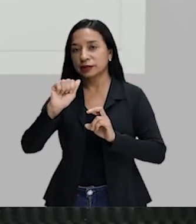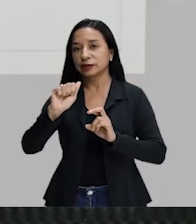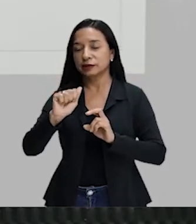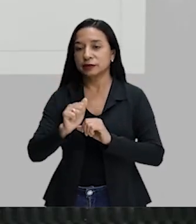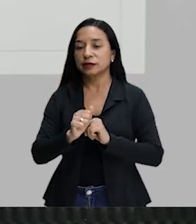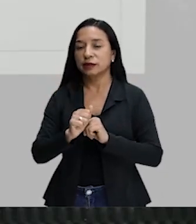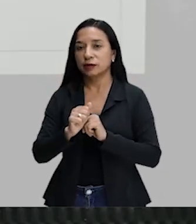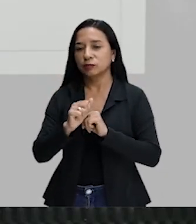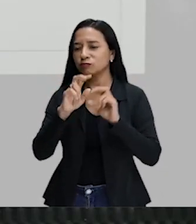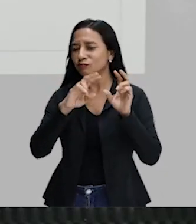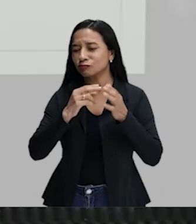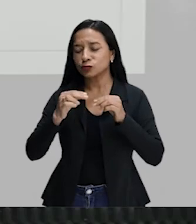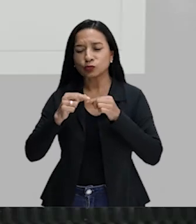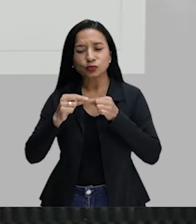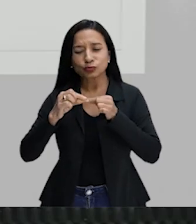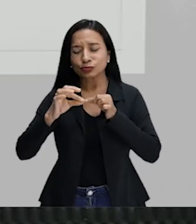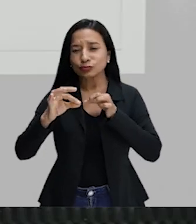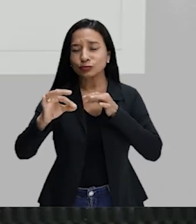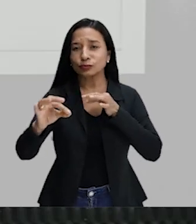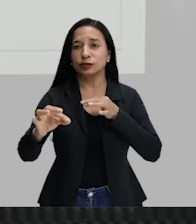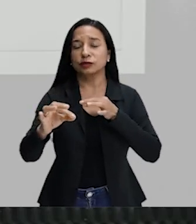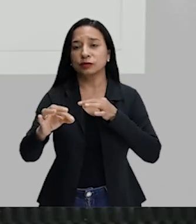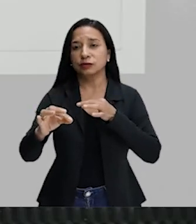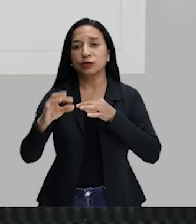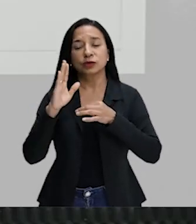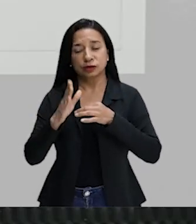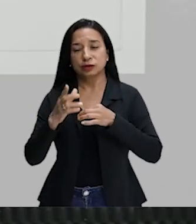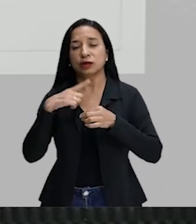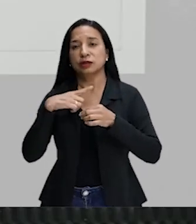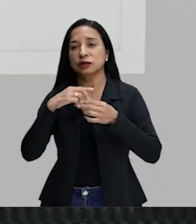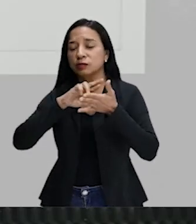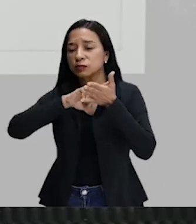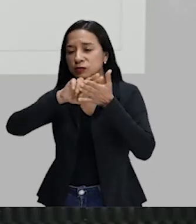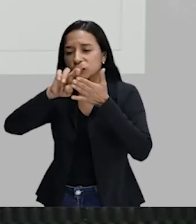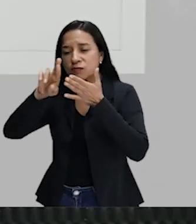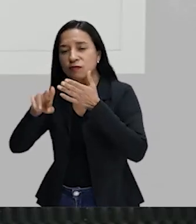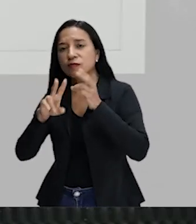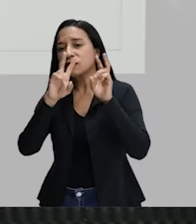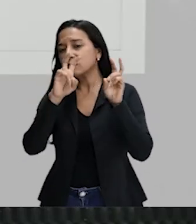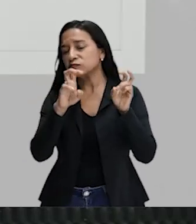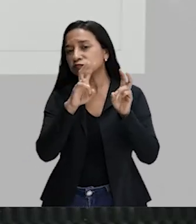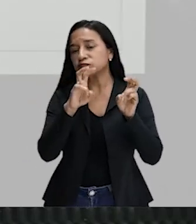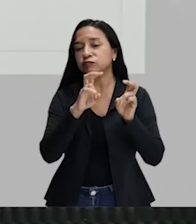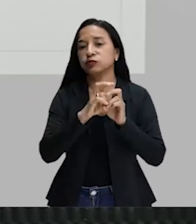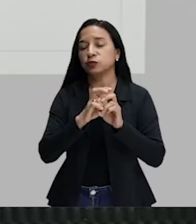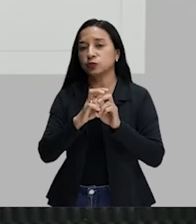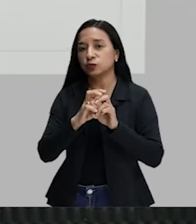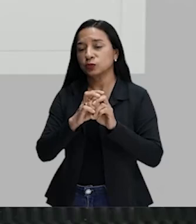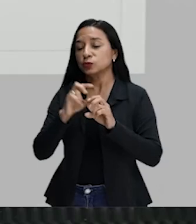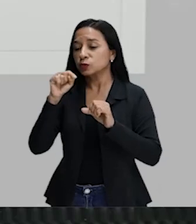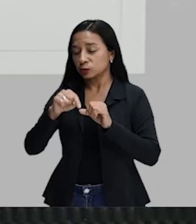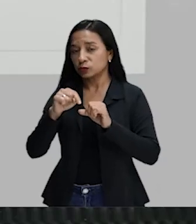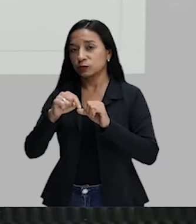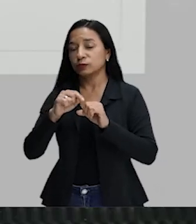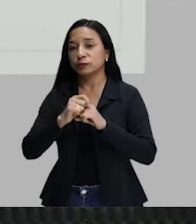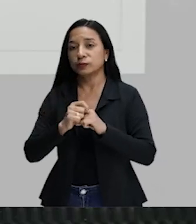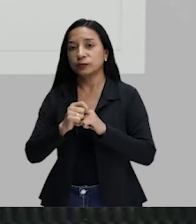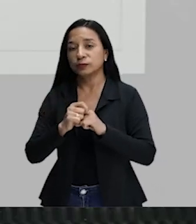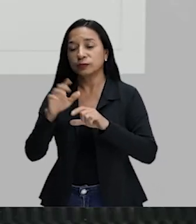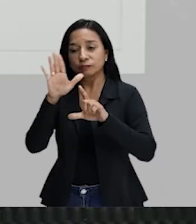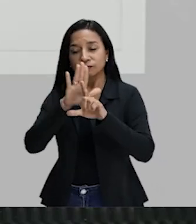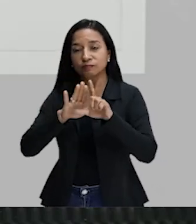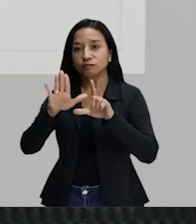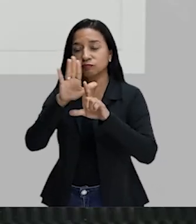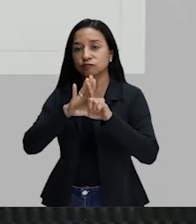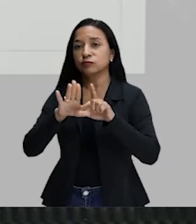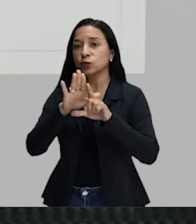já falamos aqui de trigonometria, certo? Quem ainda não acompanhou, fala na plataforma Gonçalves Dias, no canal do YouTube,